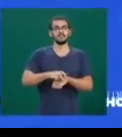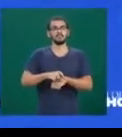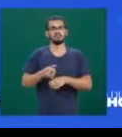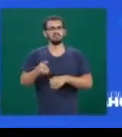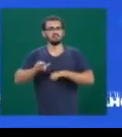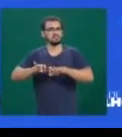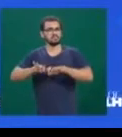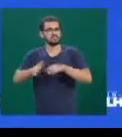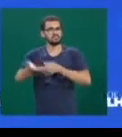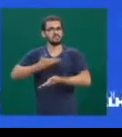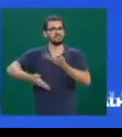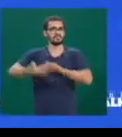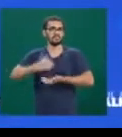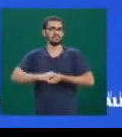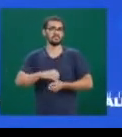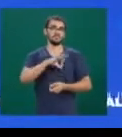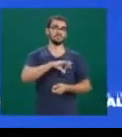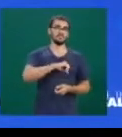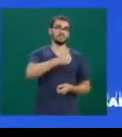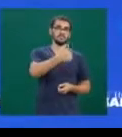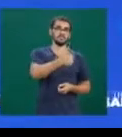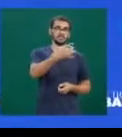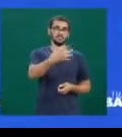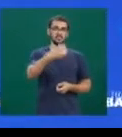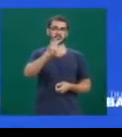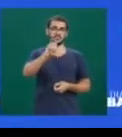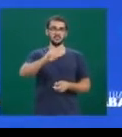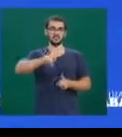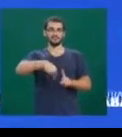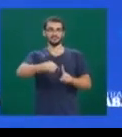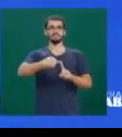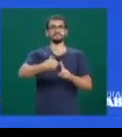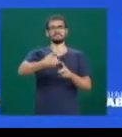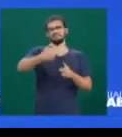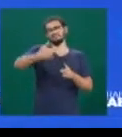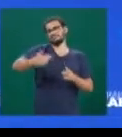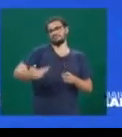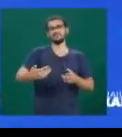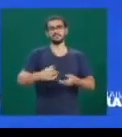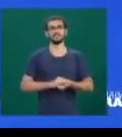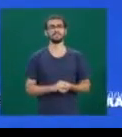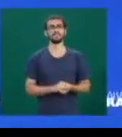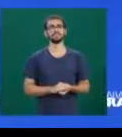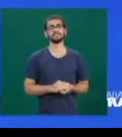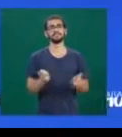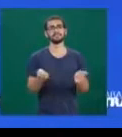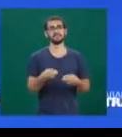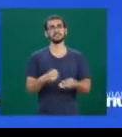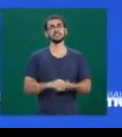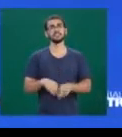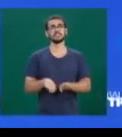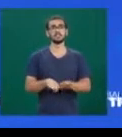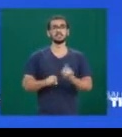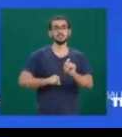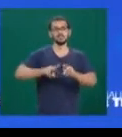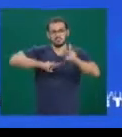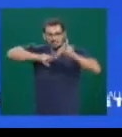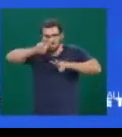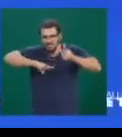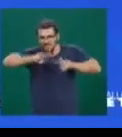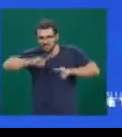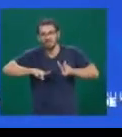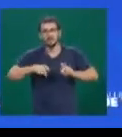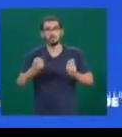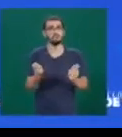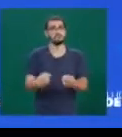de atendimento. Salário de R$ 1.450, mais benefícios. oportunidade para auxiliar fiscal. O profissional